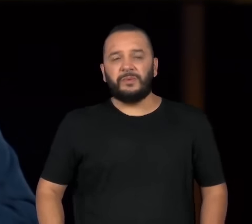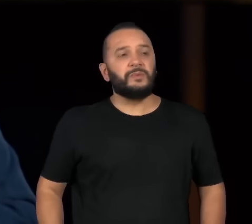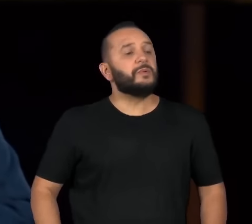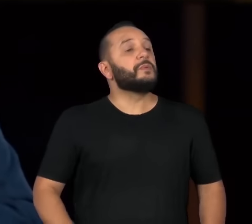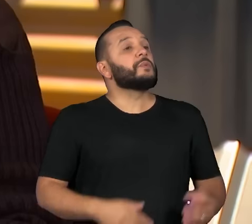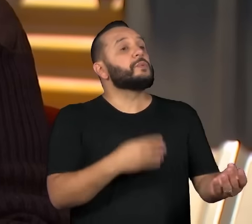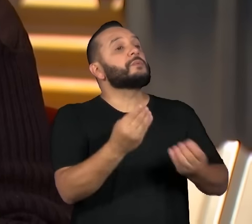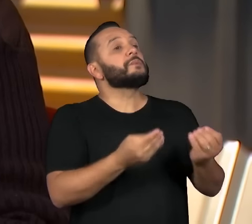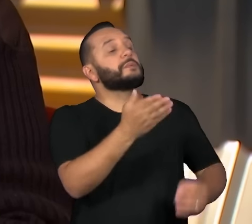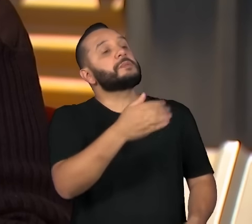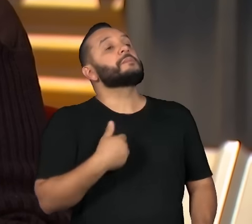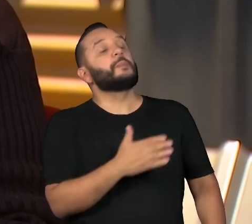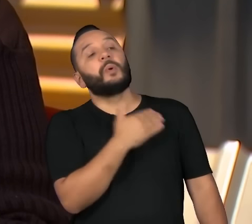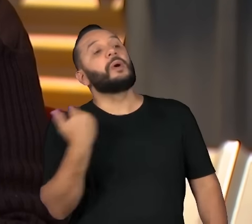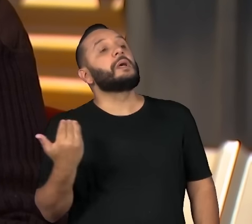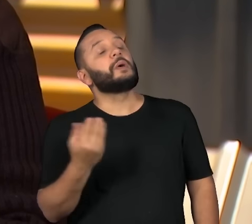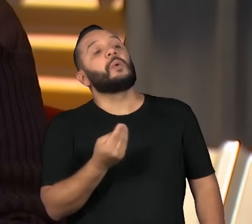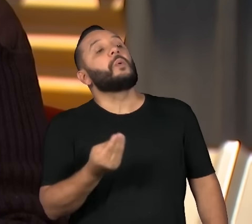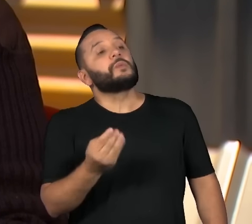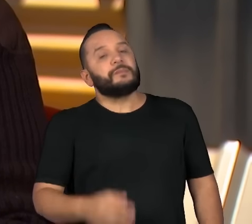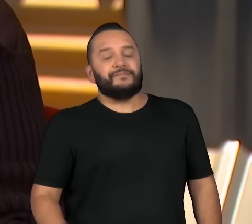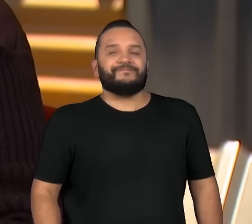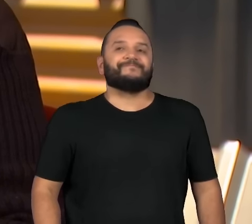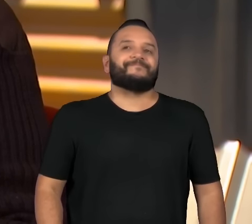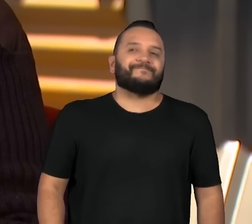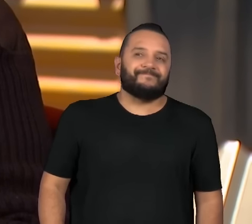morrer? Putz, mano, como?